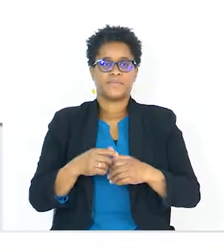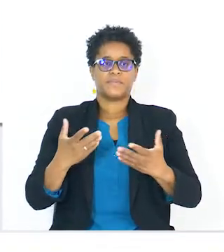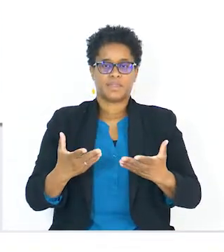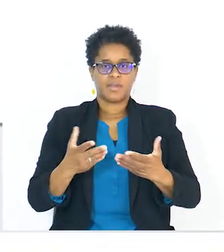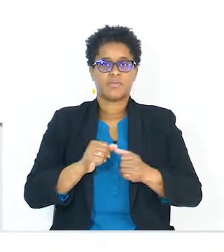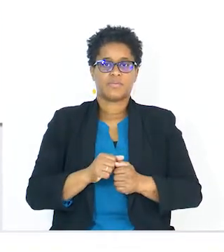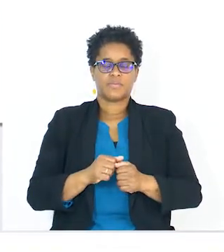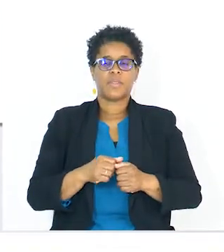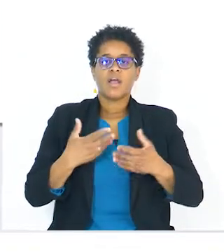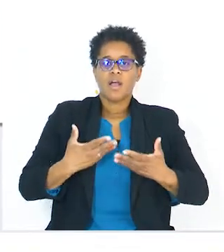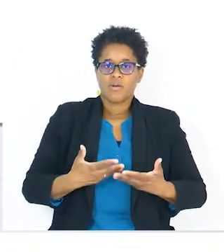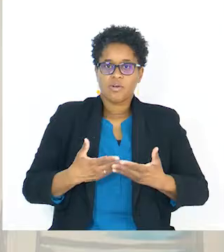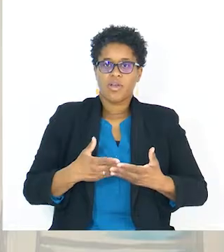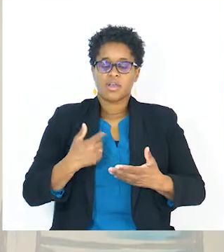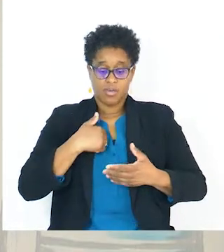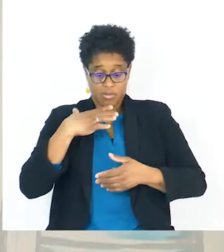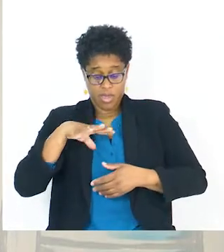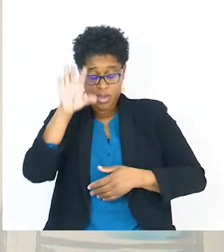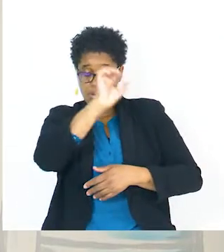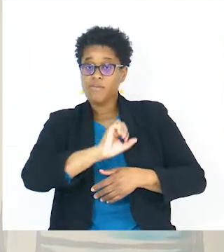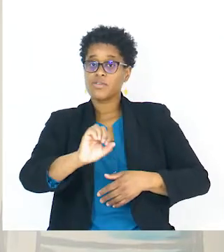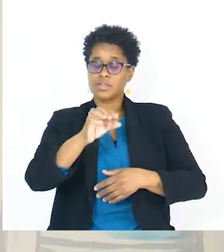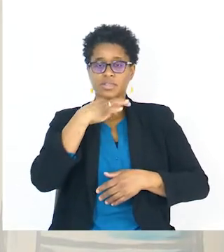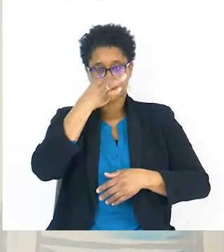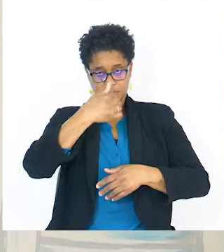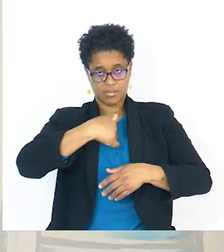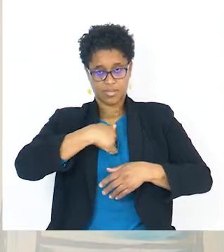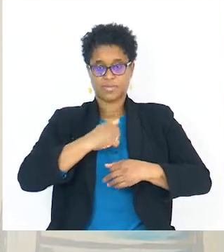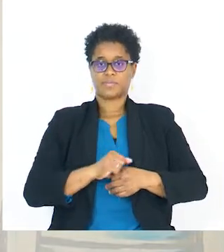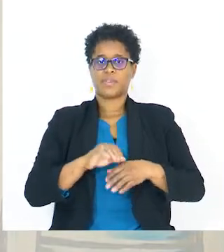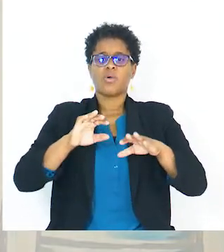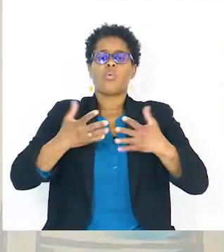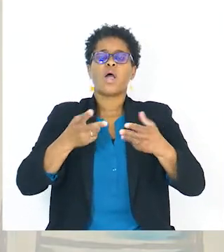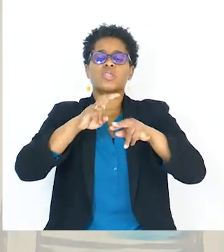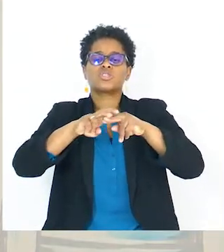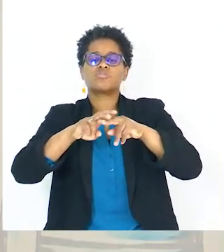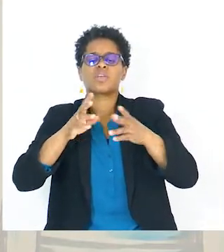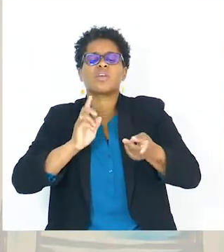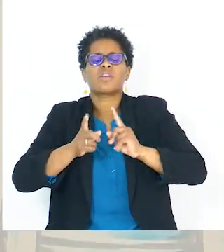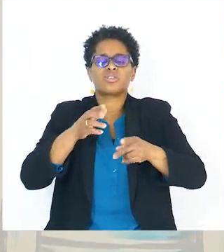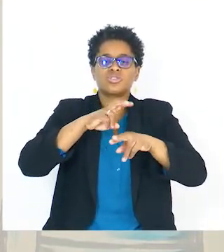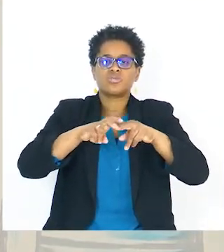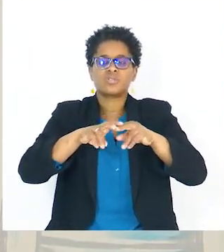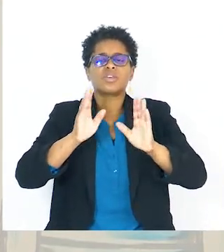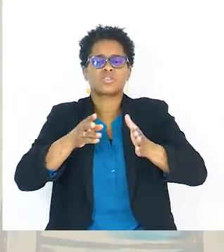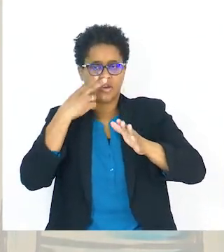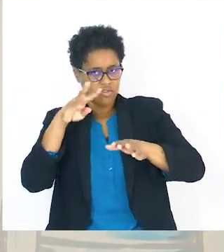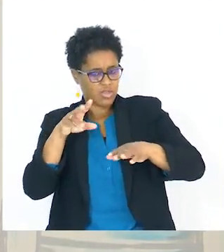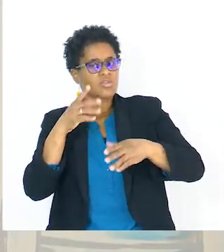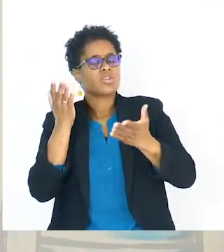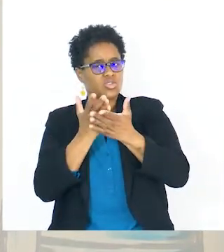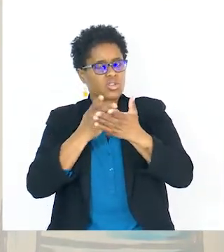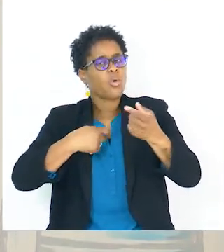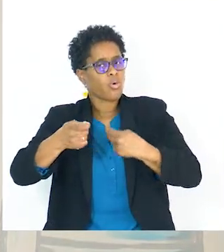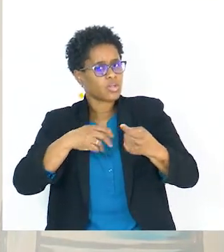certo? E agora, quero que vocês me digam, qual é a disciplina? Em que disciplina? Já vimos que a escola